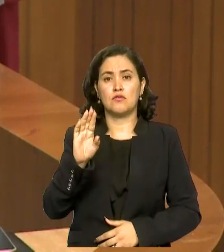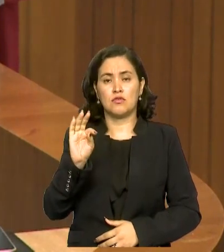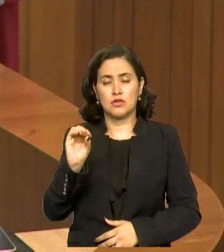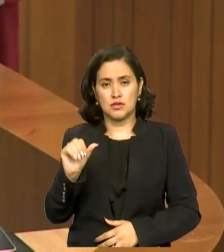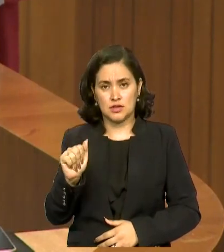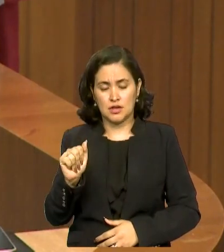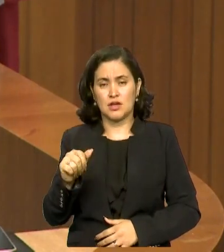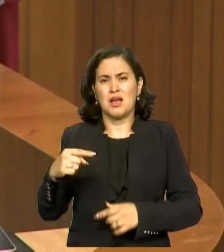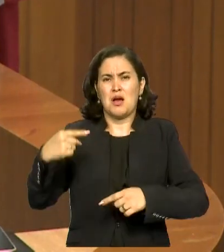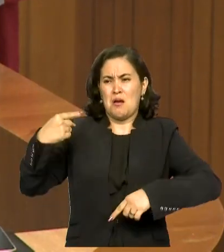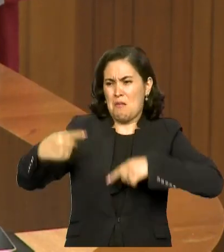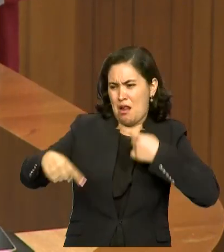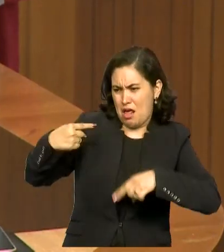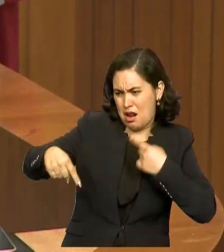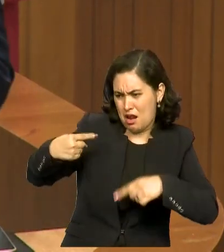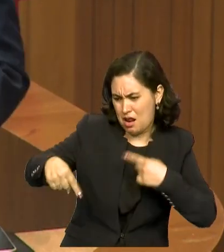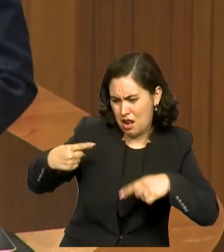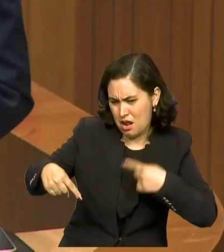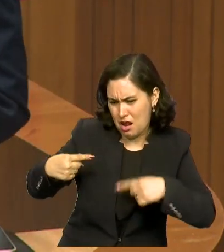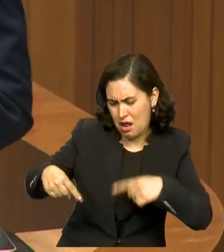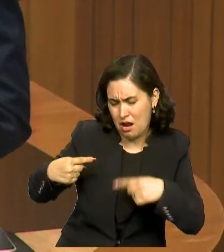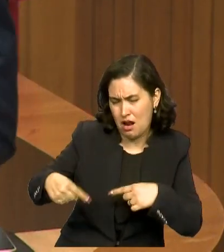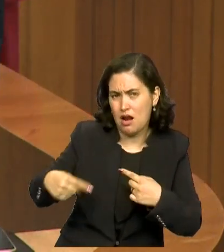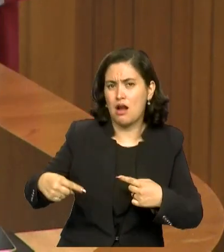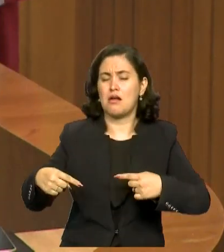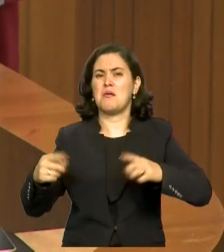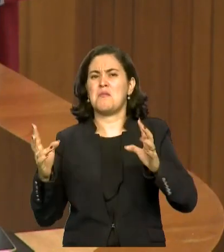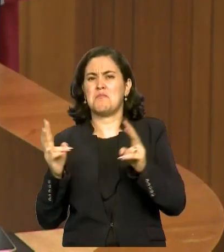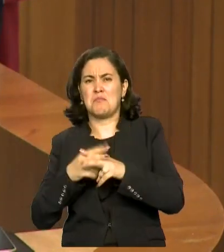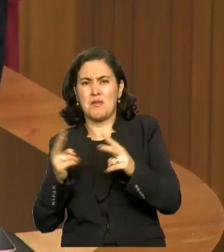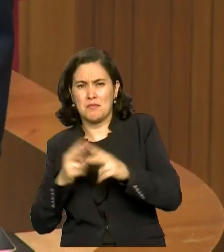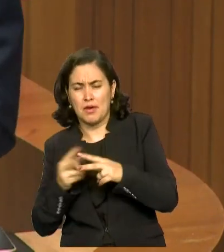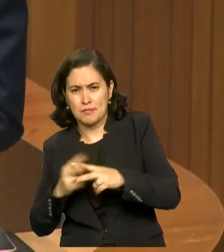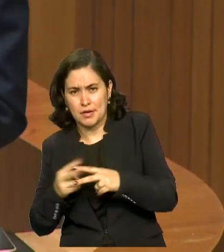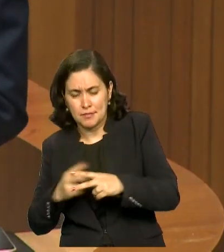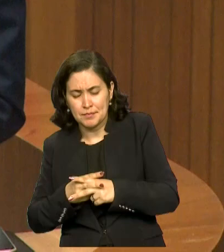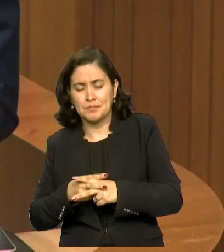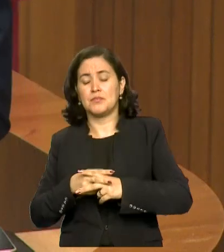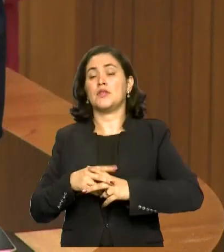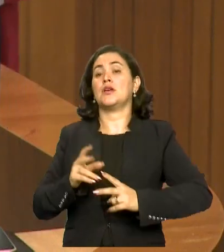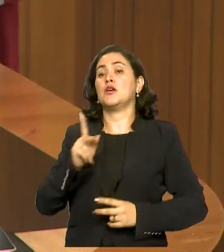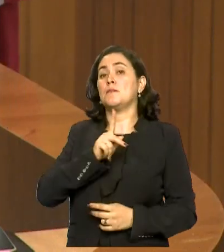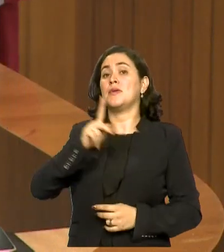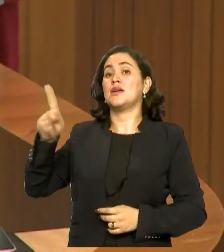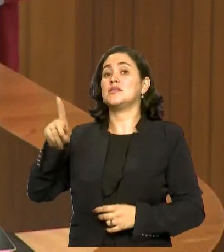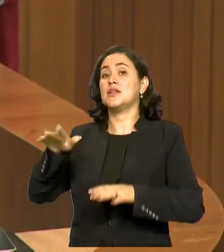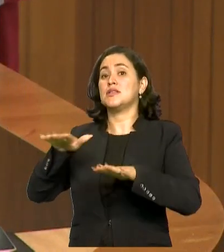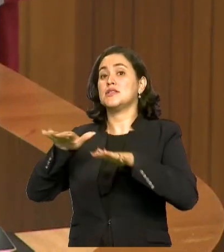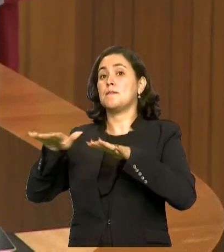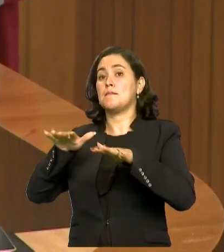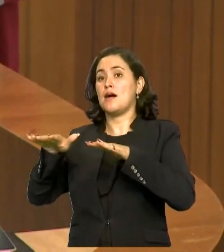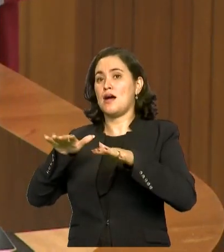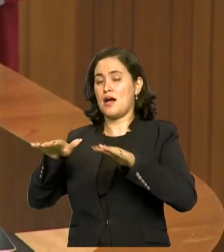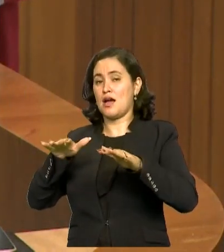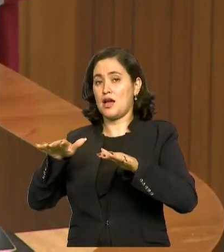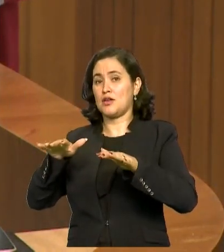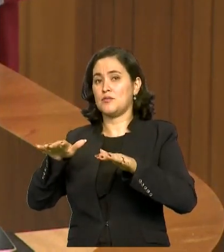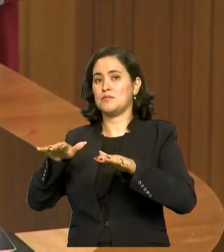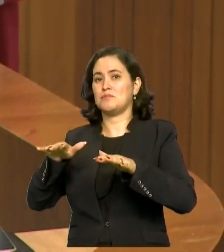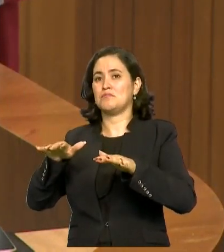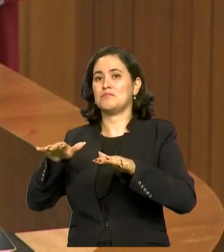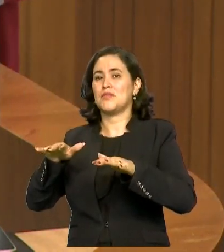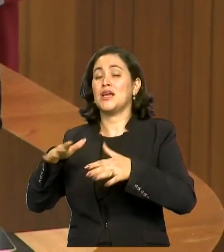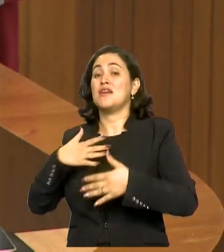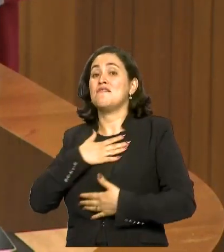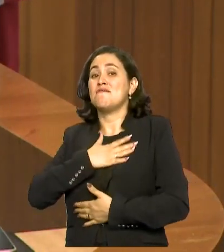participando. E no calor da emoção daquele momento, acho que o presidente do Sampaio, muito feliz com o resultado negativo para o moto